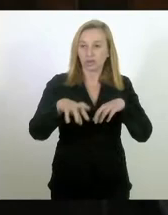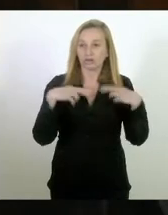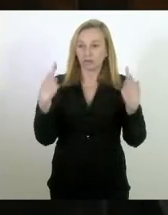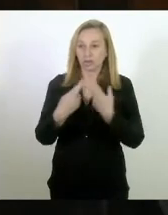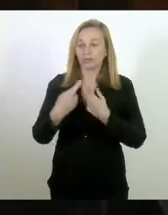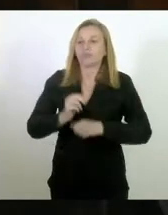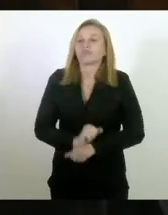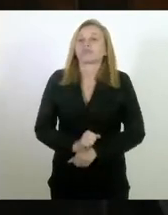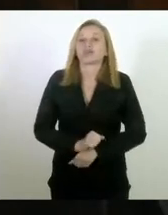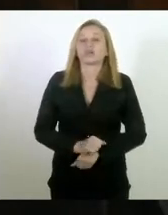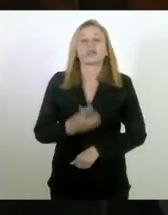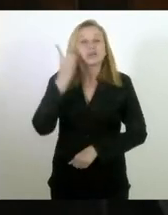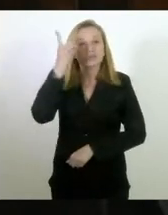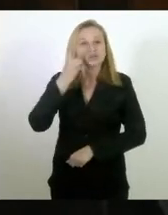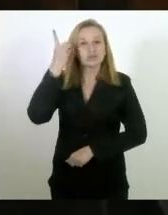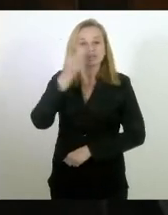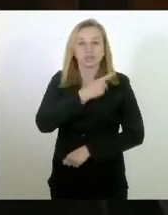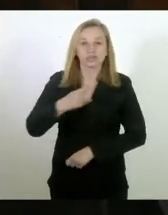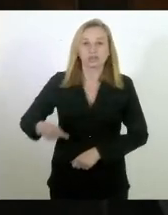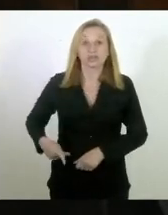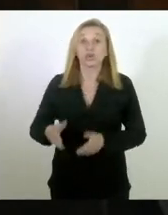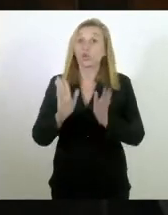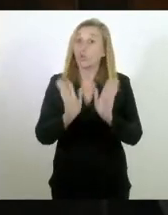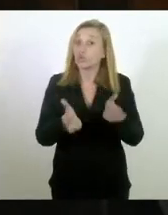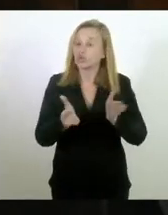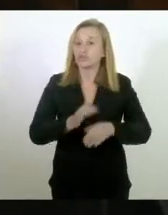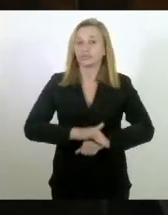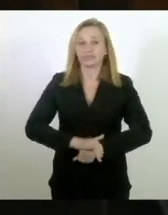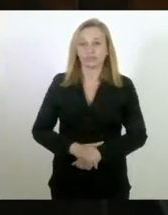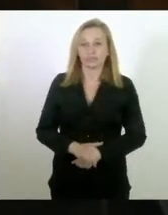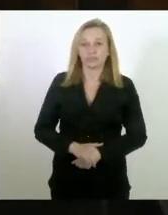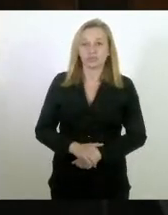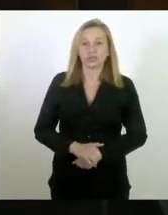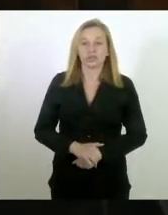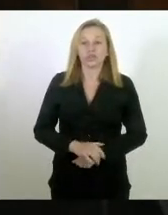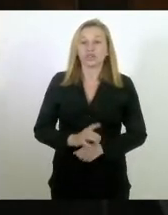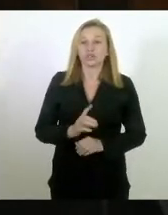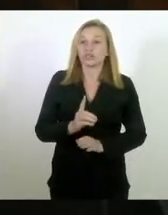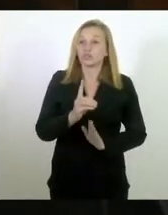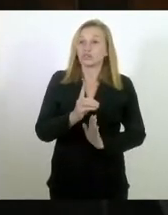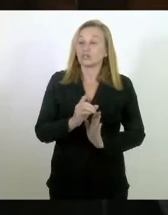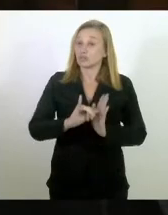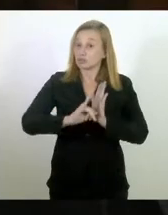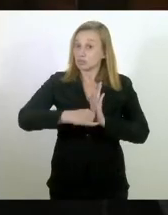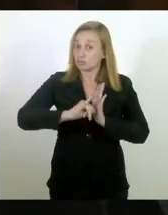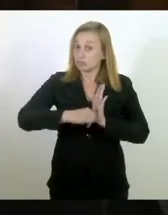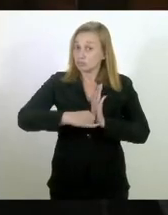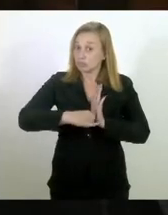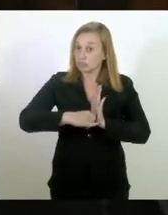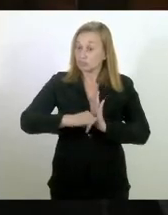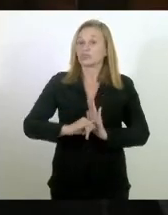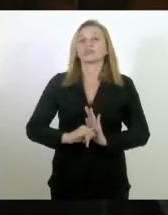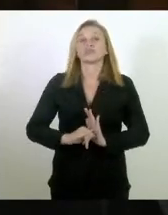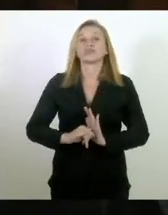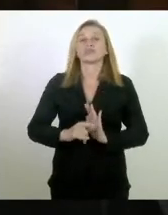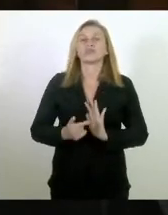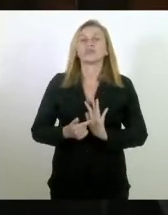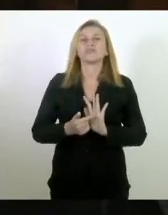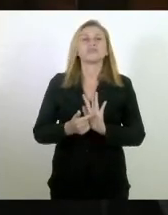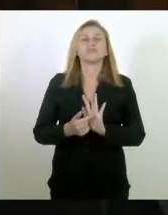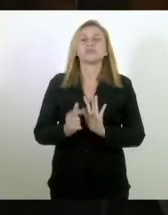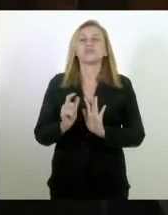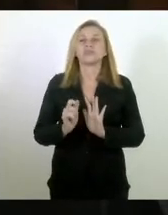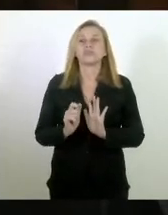o deputado a presidente hoje no Diário Oficial foi publicado